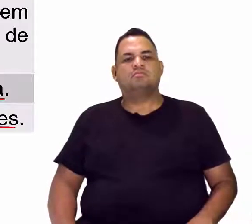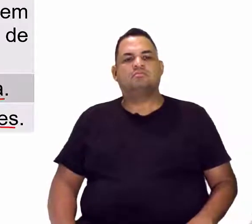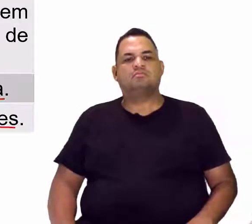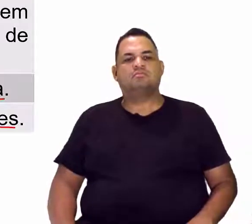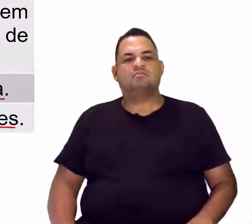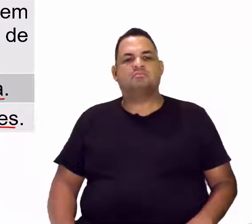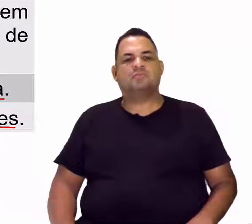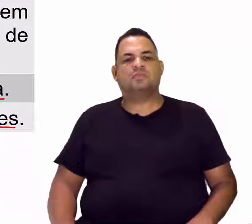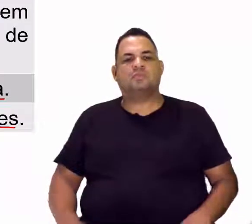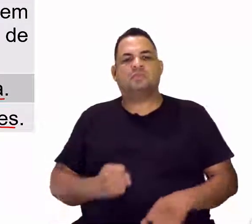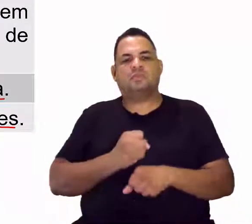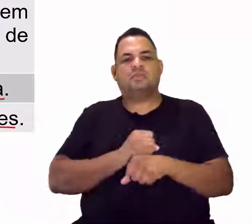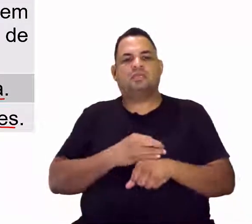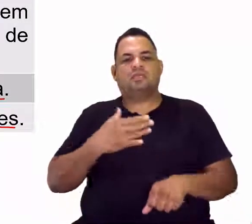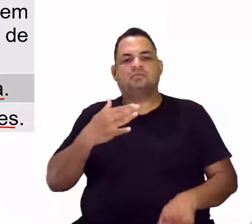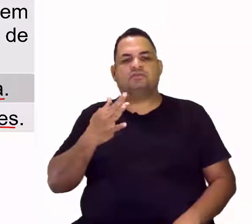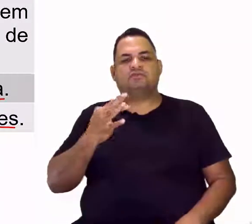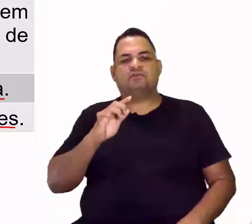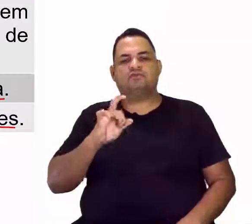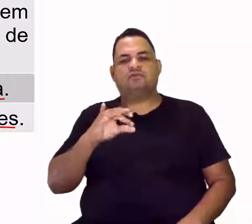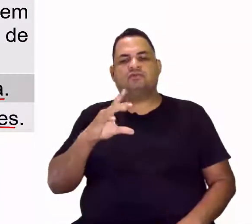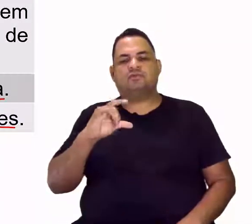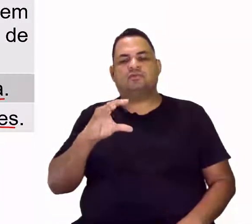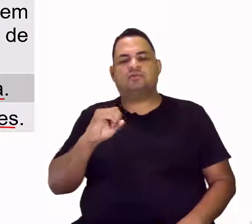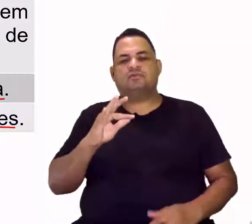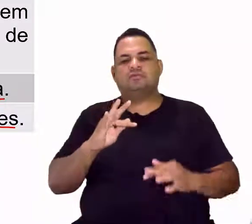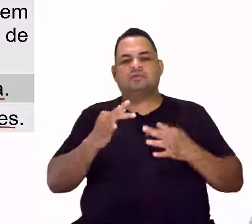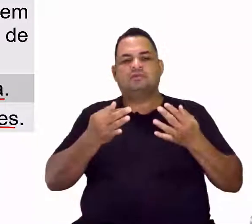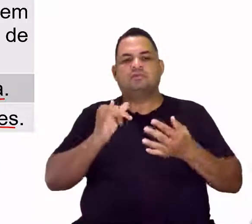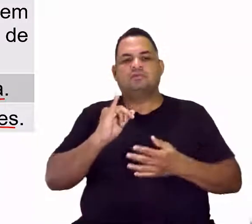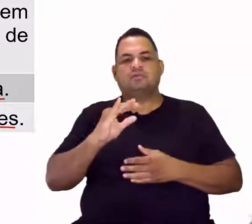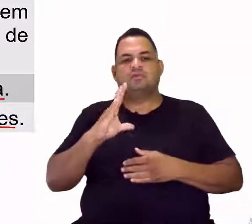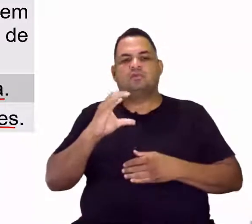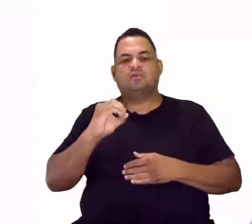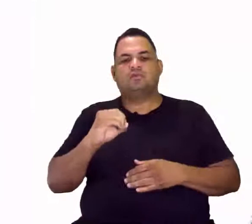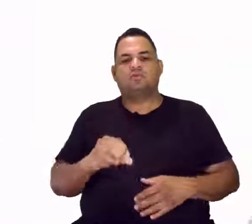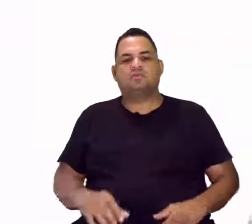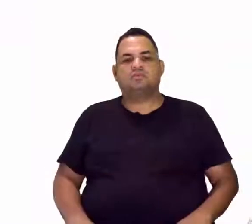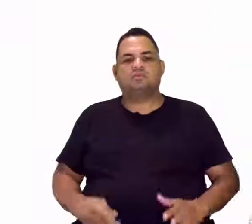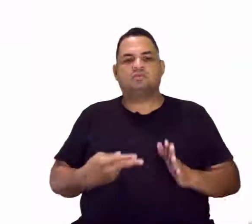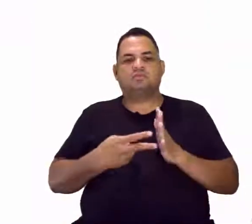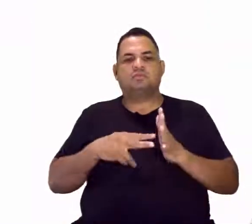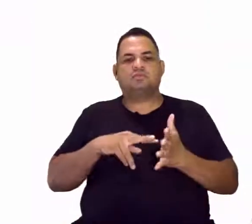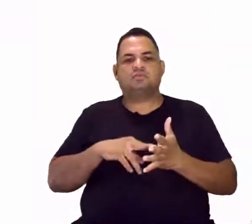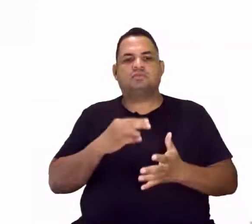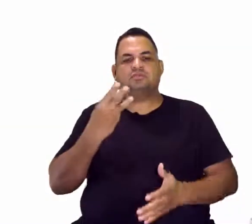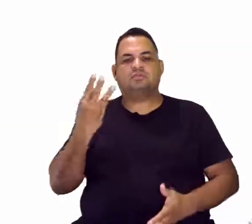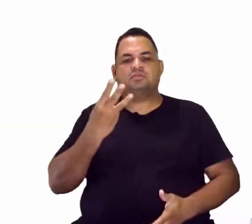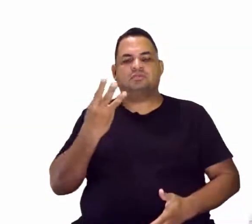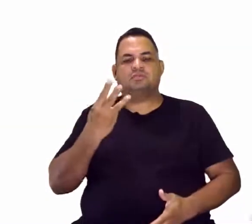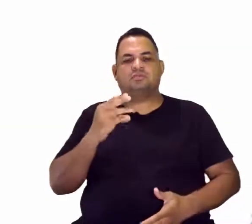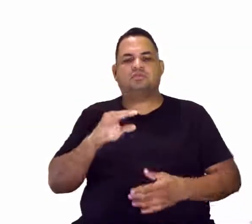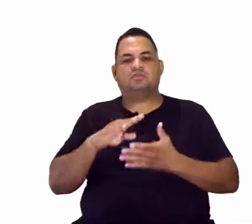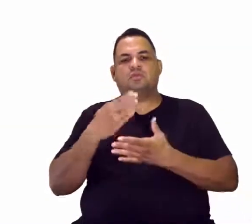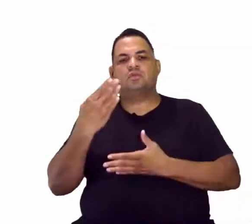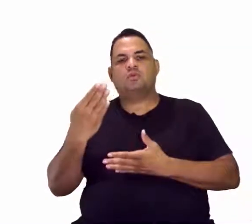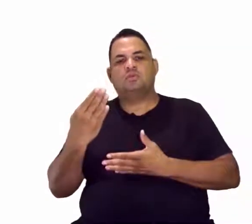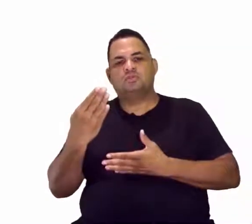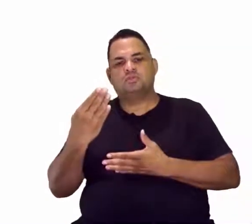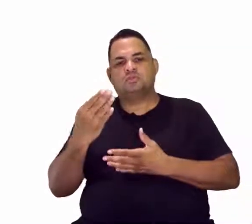ácido? Fosfórico. A terminação ico significa que ele vai ter 3 ou